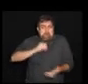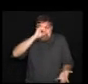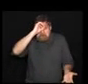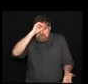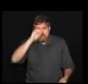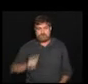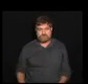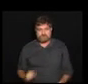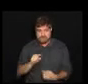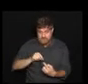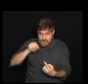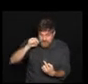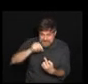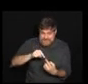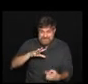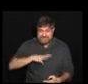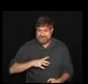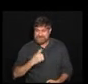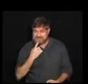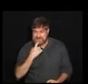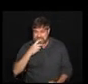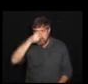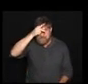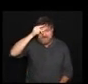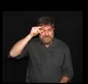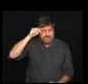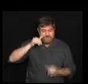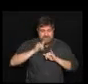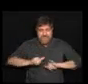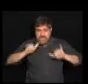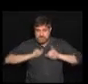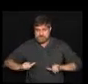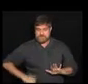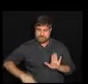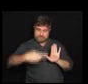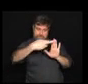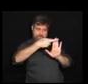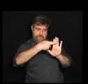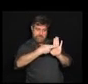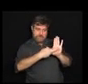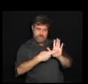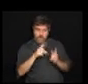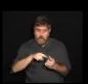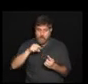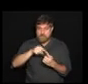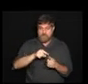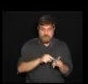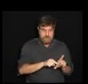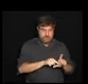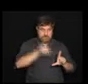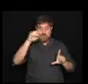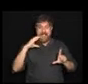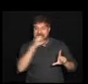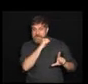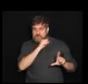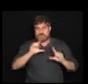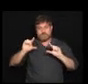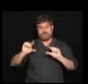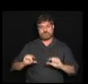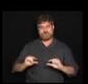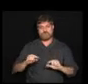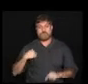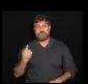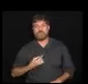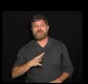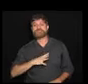E o nosso objetivo aqui, o prefeito Jonas vai anunciar as medidas, é suavizar essa curva. Como estamos